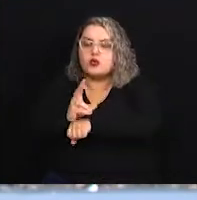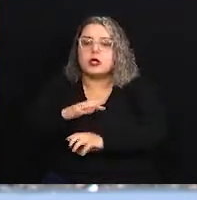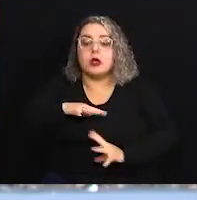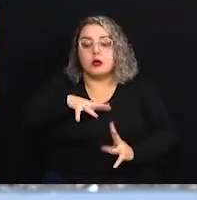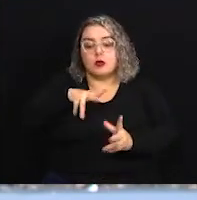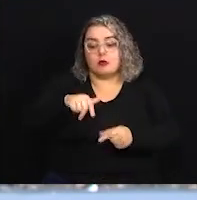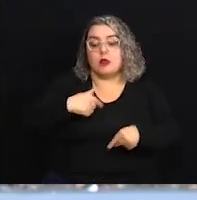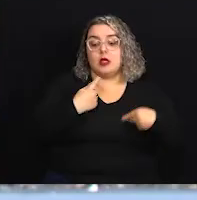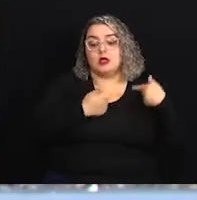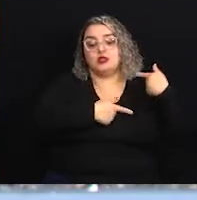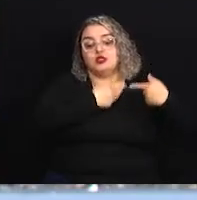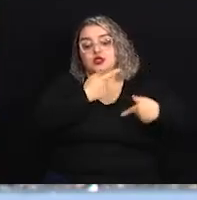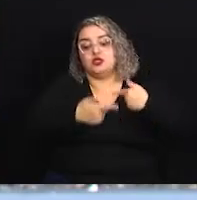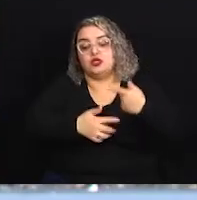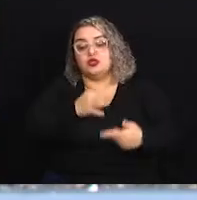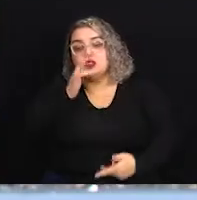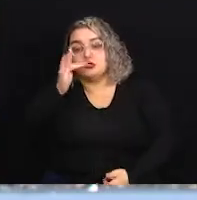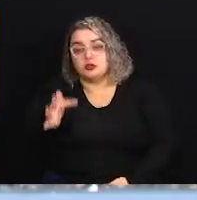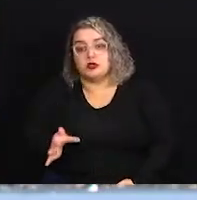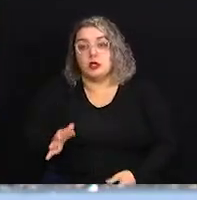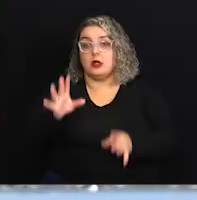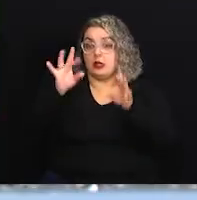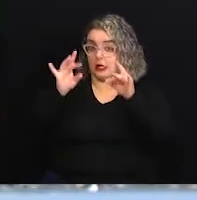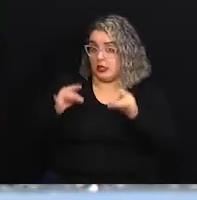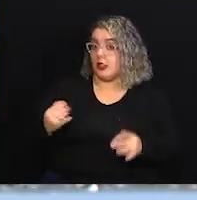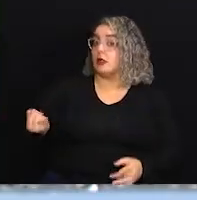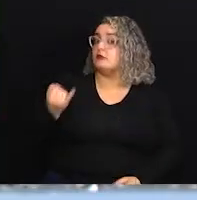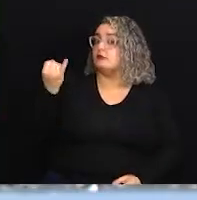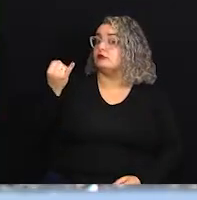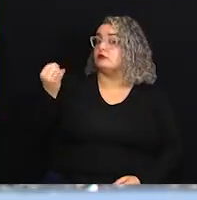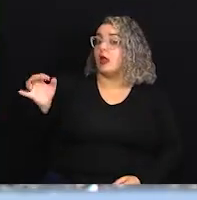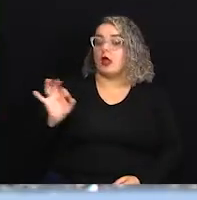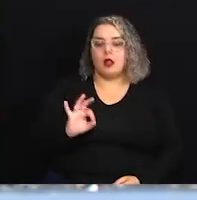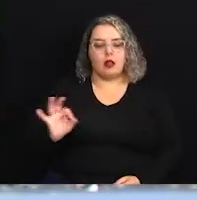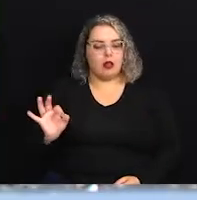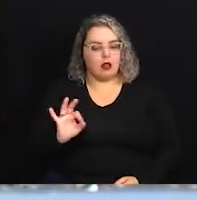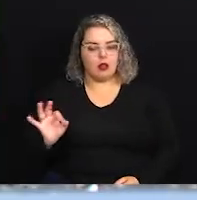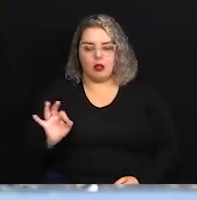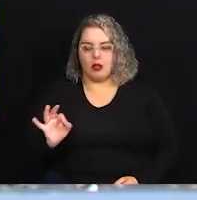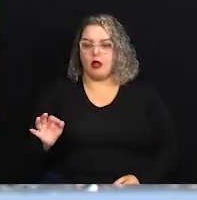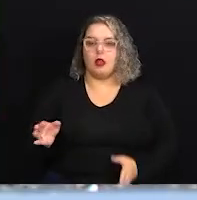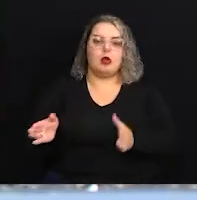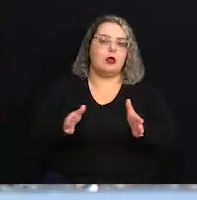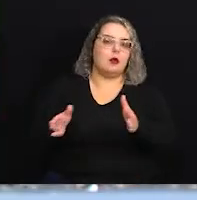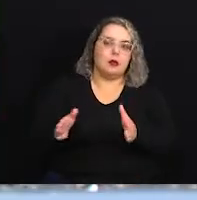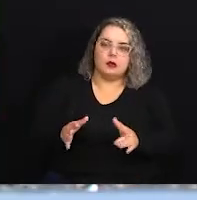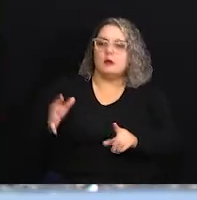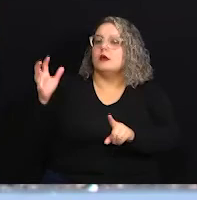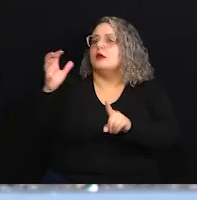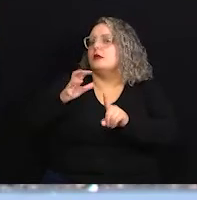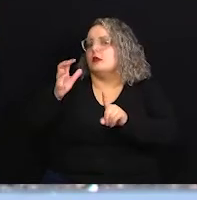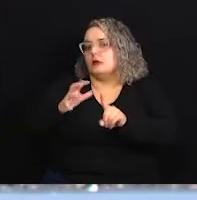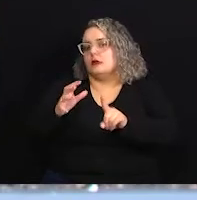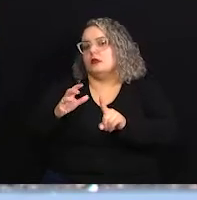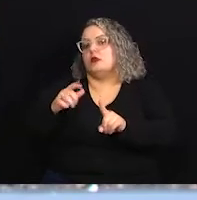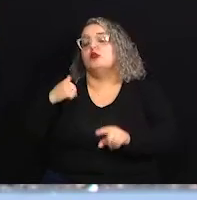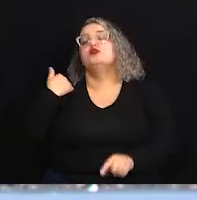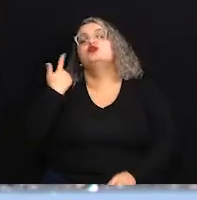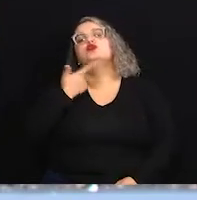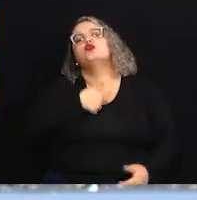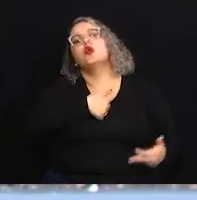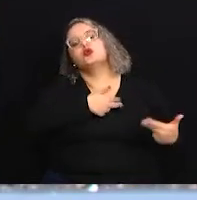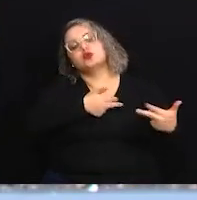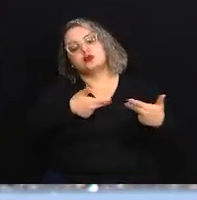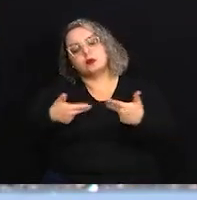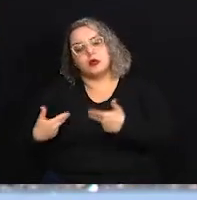para as próximas gerações. E detalhe importante, em nenhum momento isso vai afetar o nosso padrão